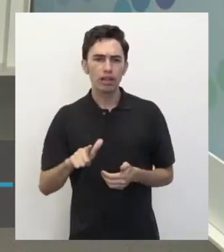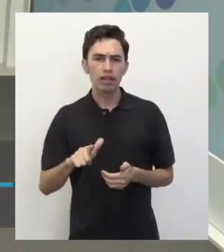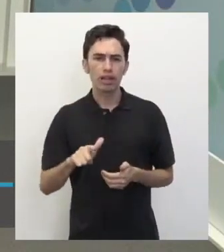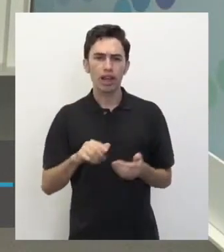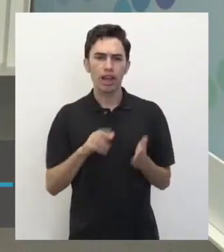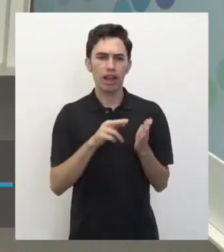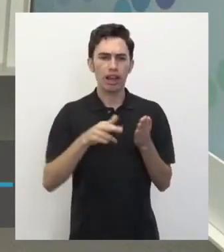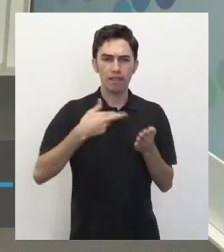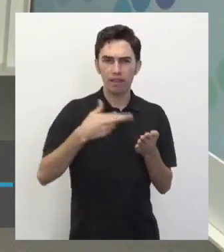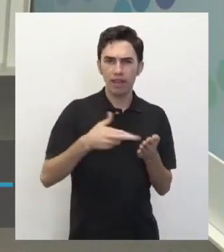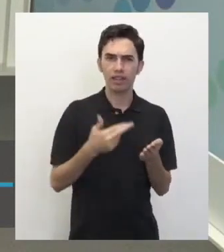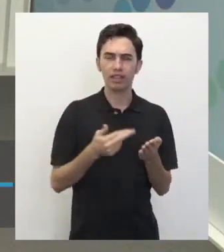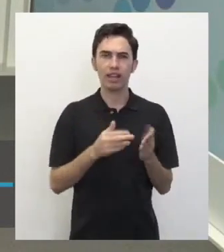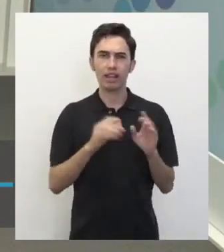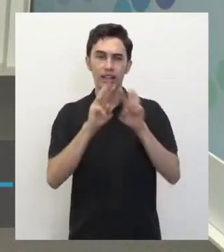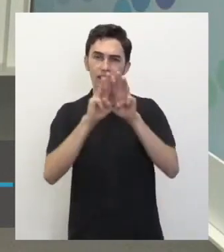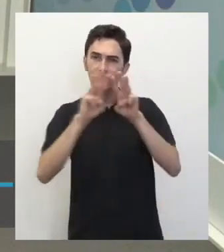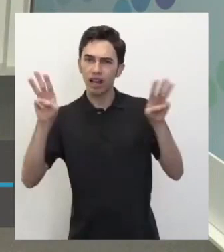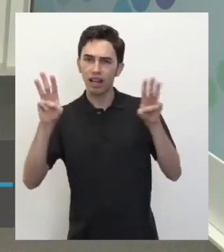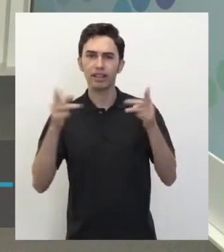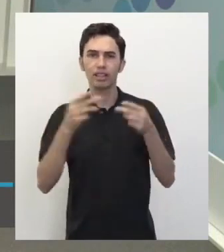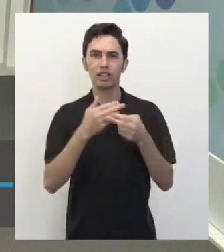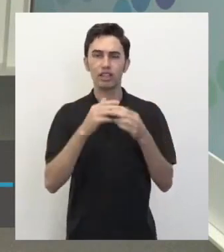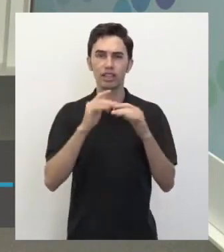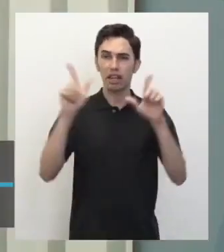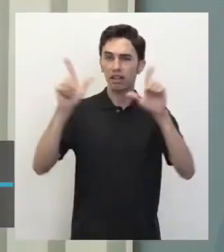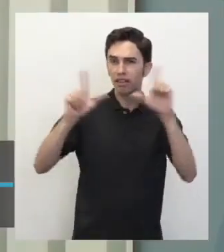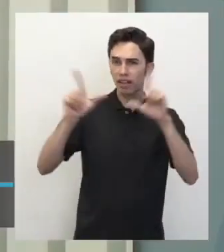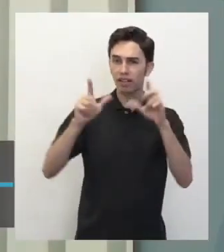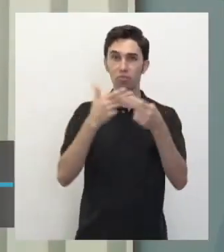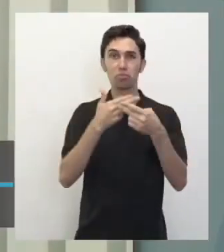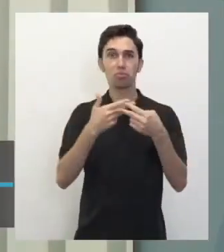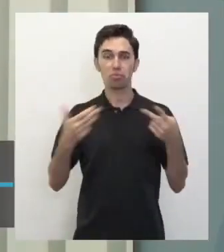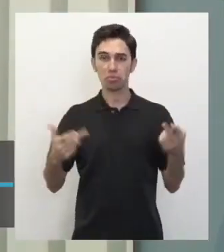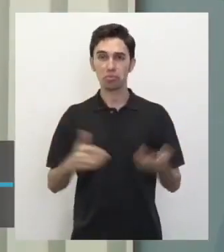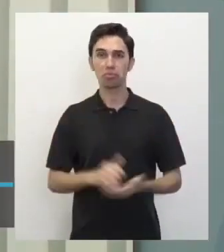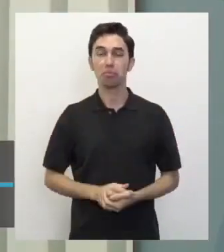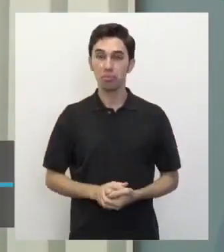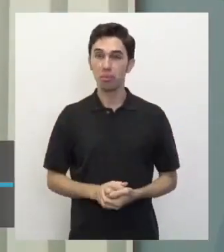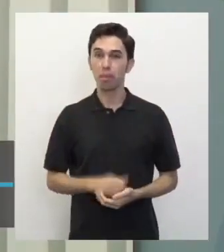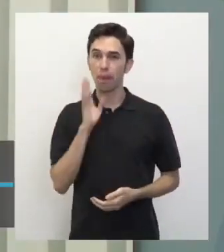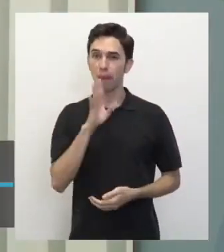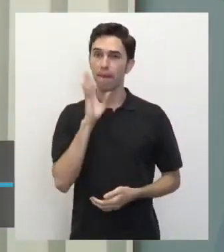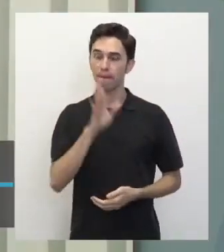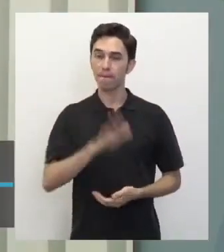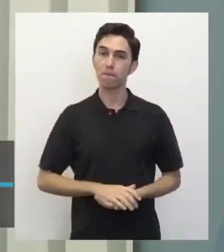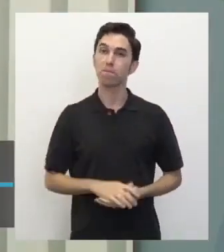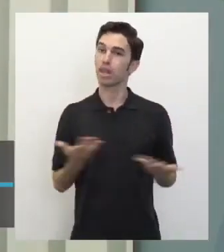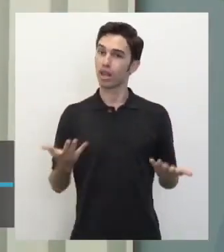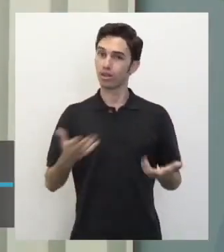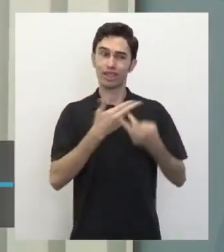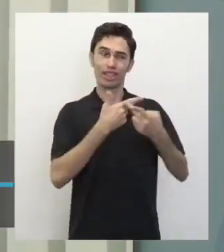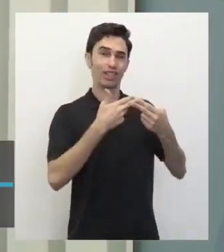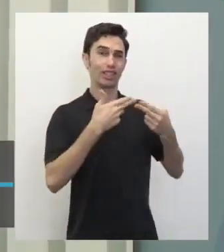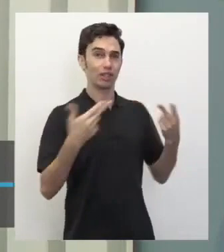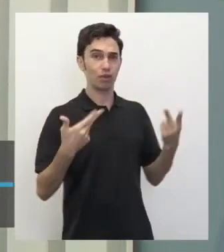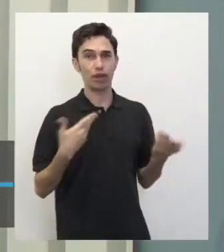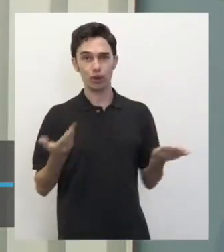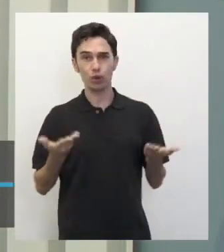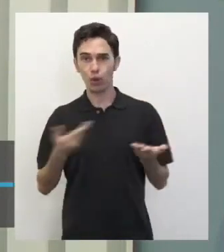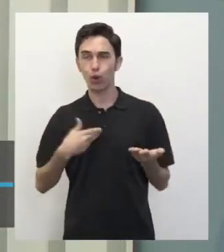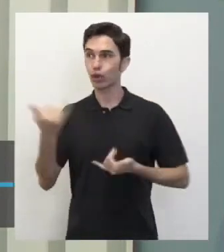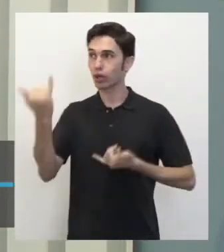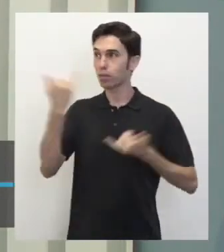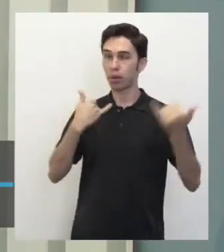Revistas, sites, redes sociais, TV, bacana. Olha, então, Existem várias formas de nós nos comunicarmos,